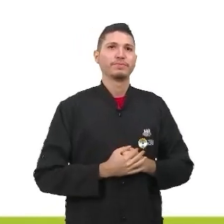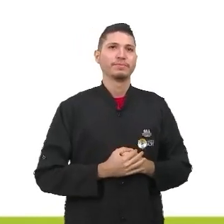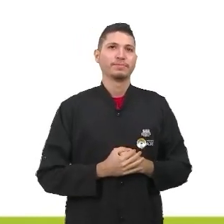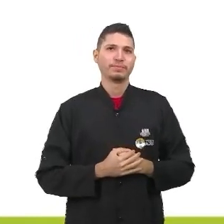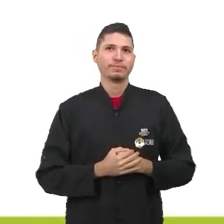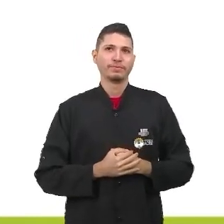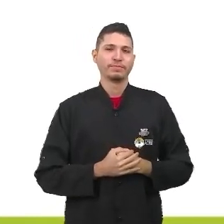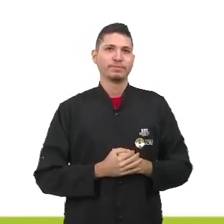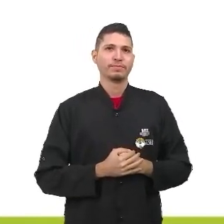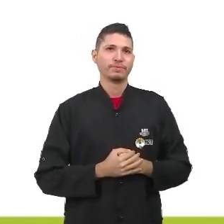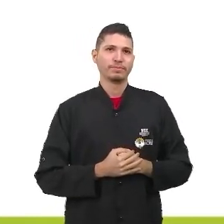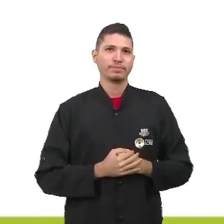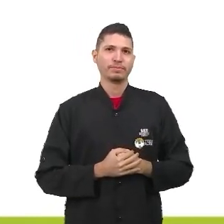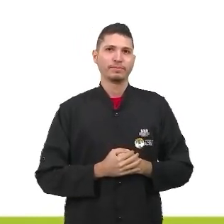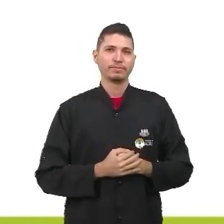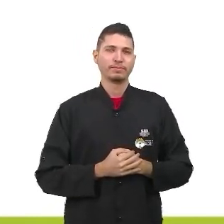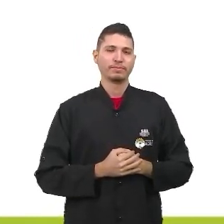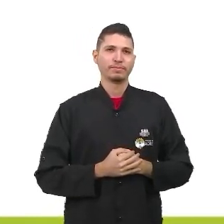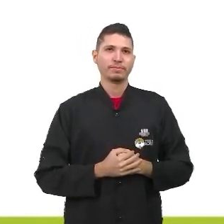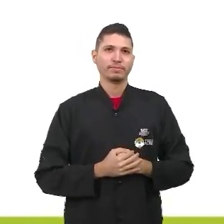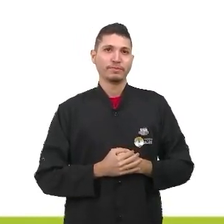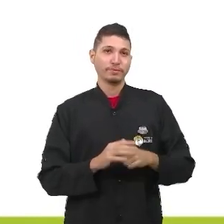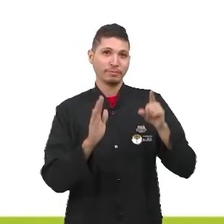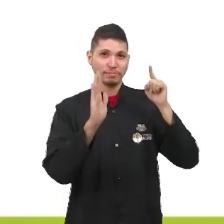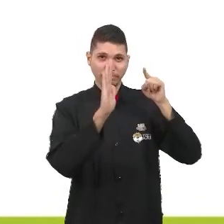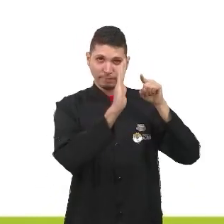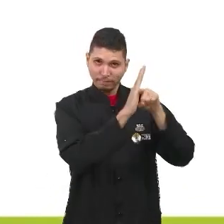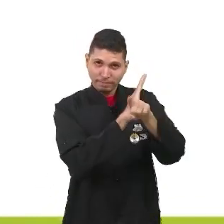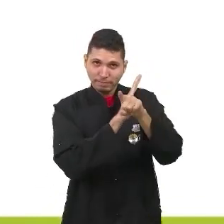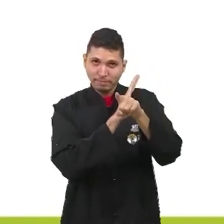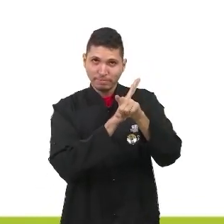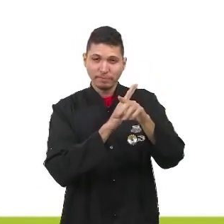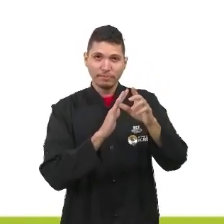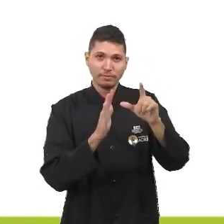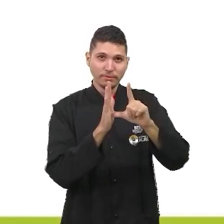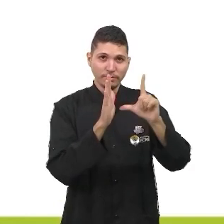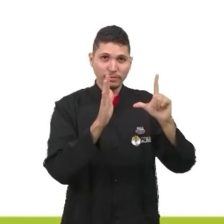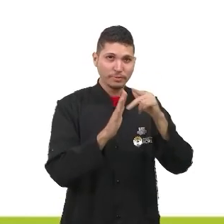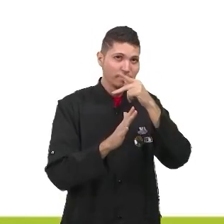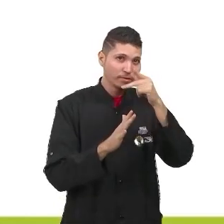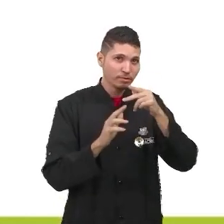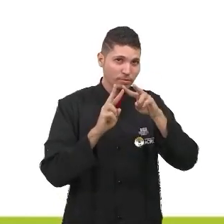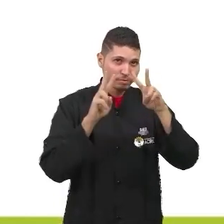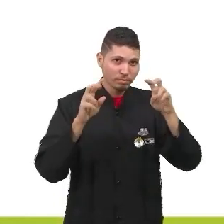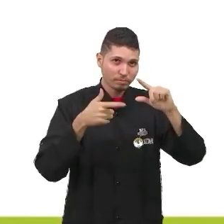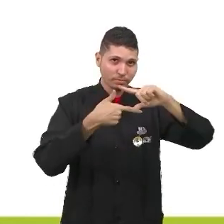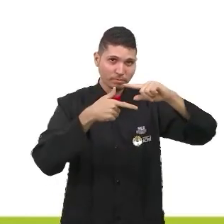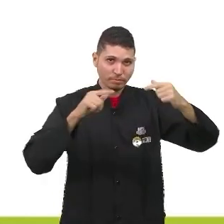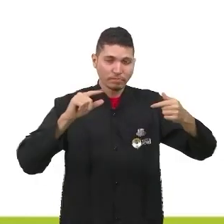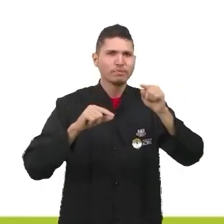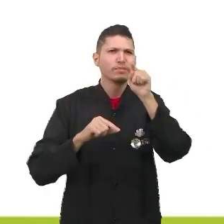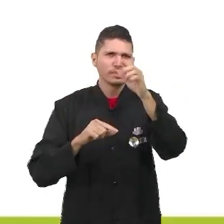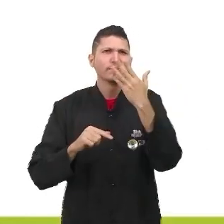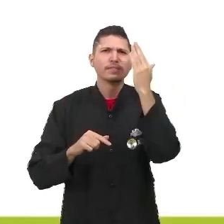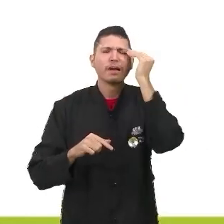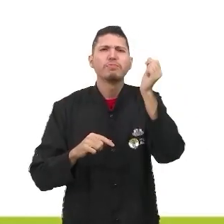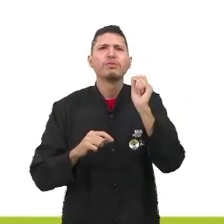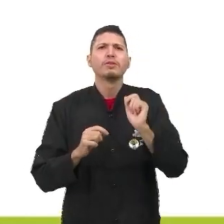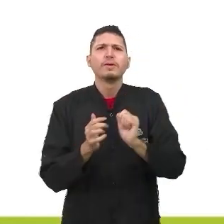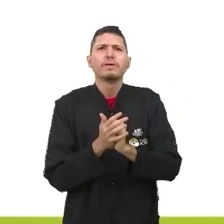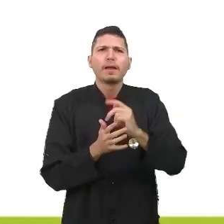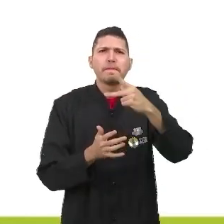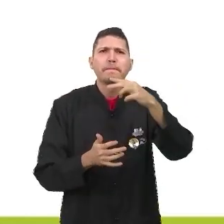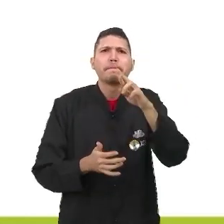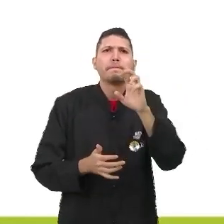Vamos lá. E aí eu pergunto para vocês, antes de falar sobre o modernismo, vocês sabem o que é pré-modernismo? Diferente